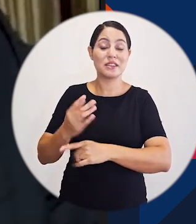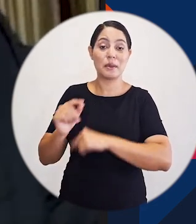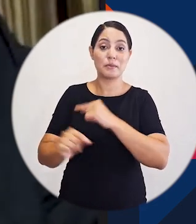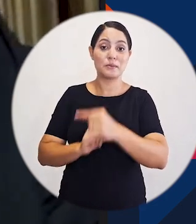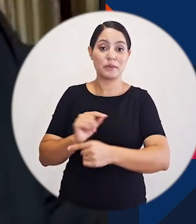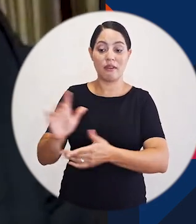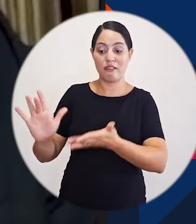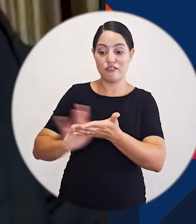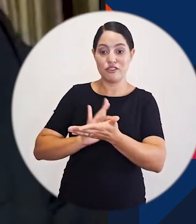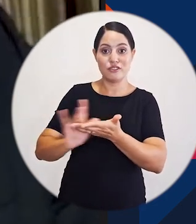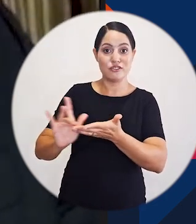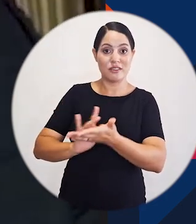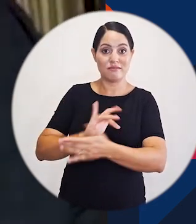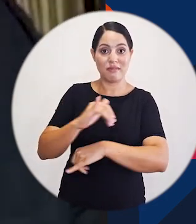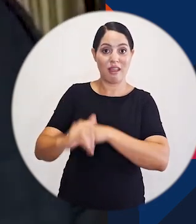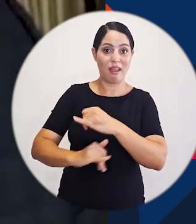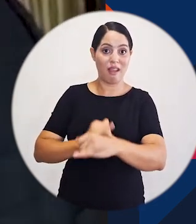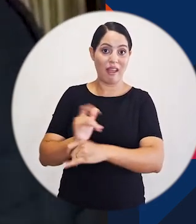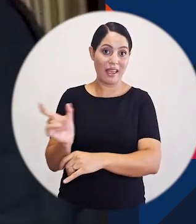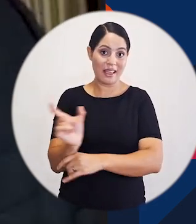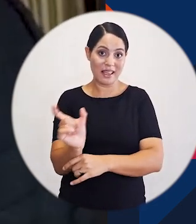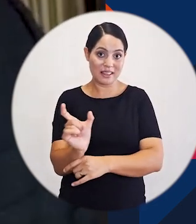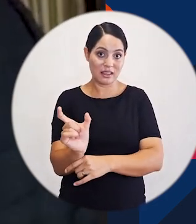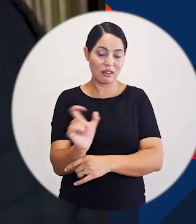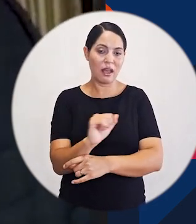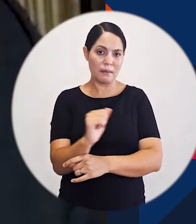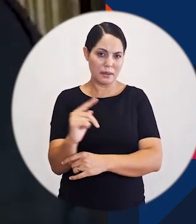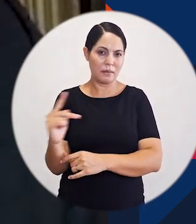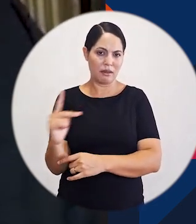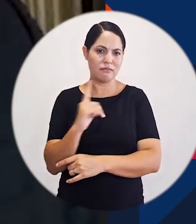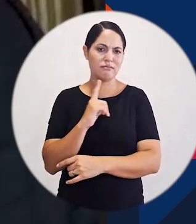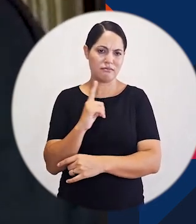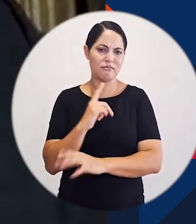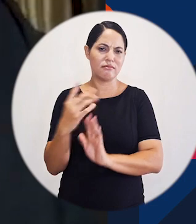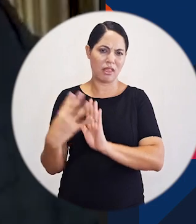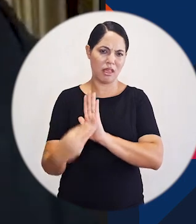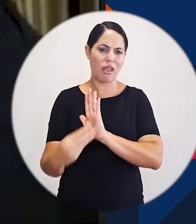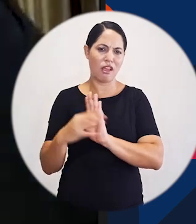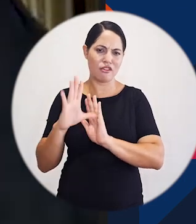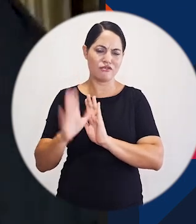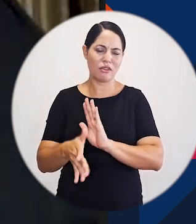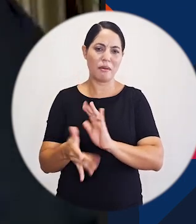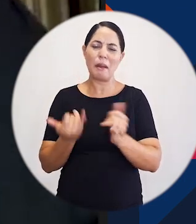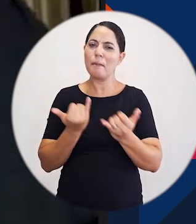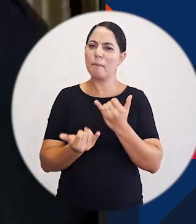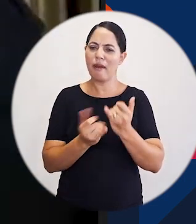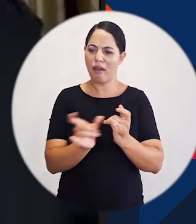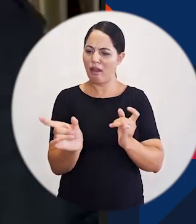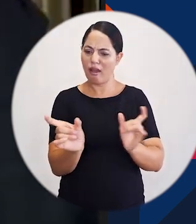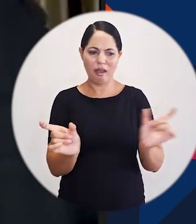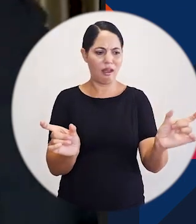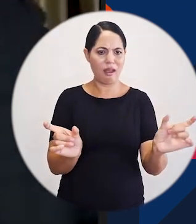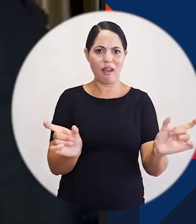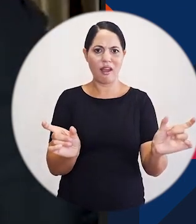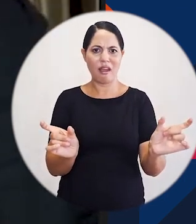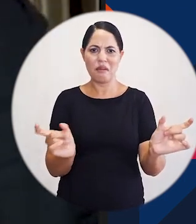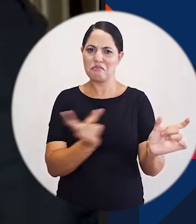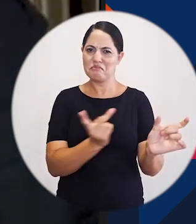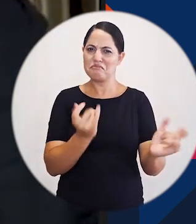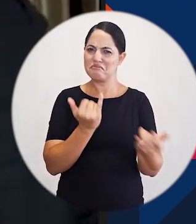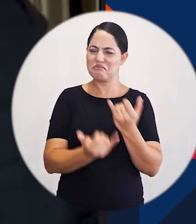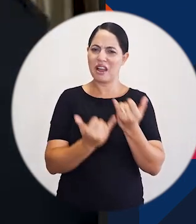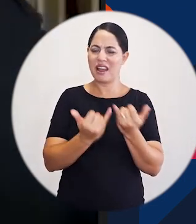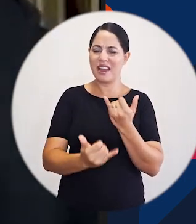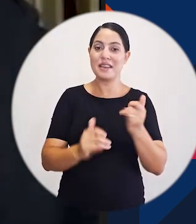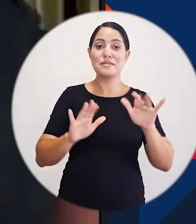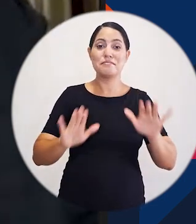recentemente, nós criamos o modelo da carteira digital. O que é a carteira digital? Ela é muito semelhante à carteira